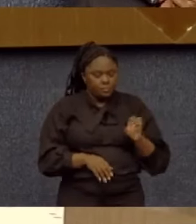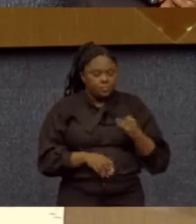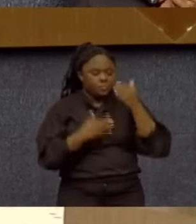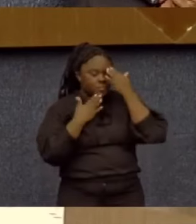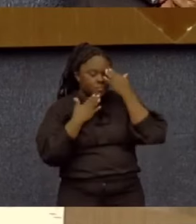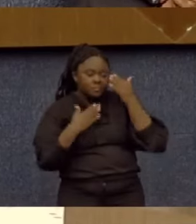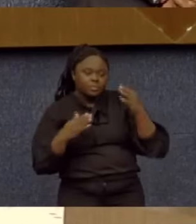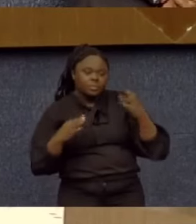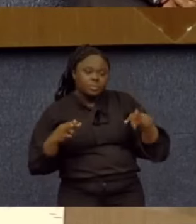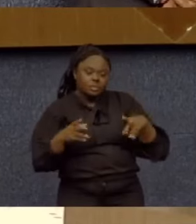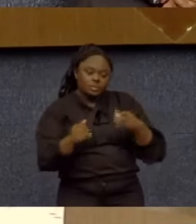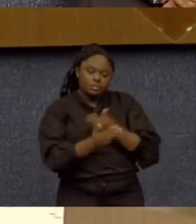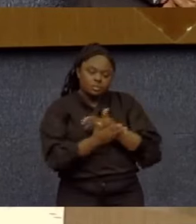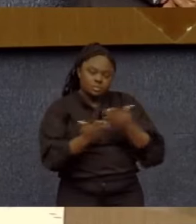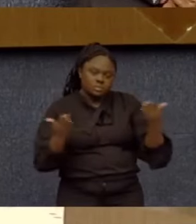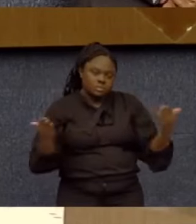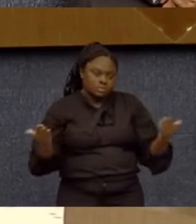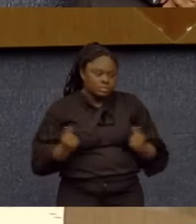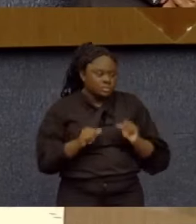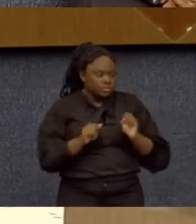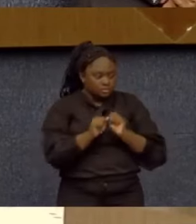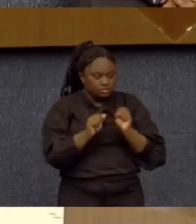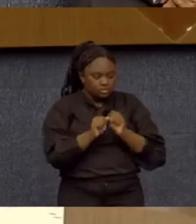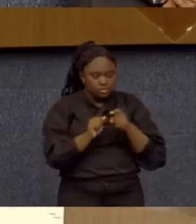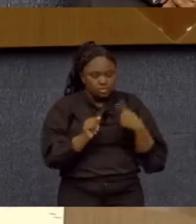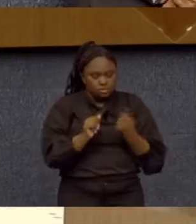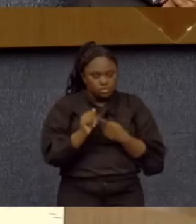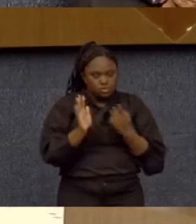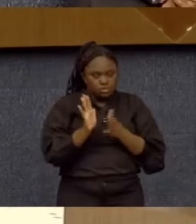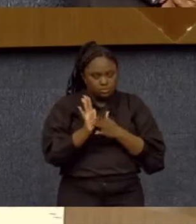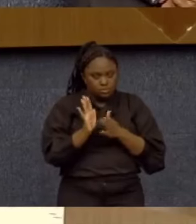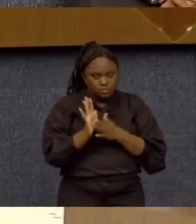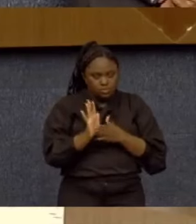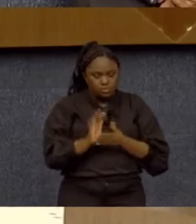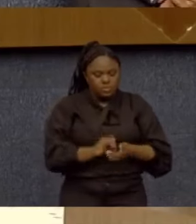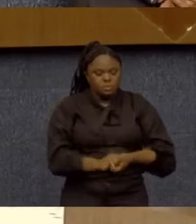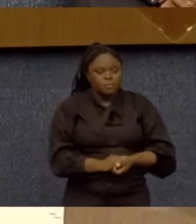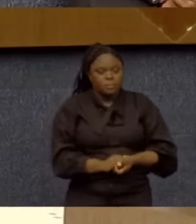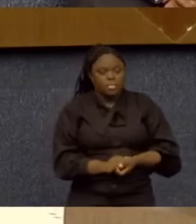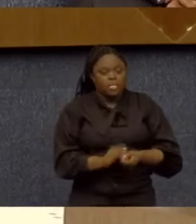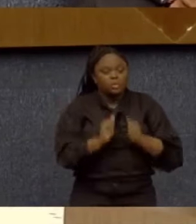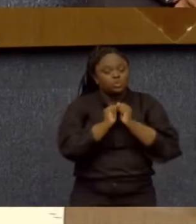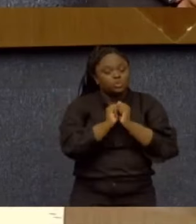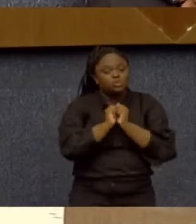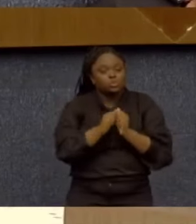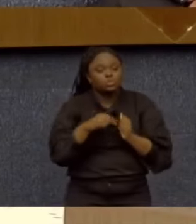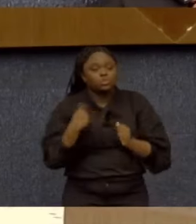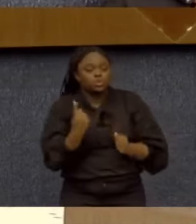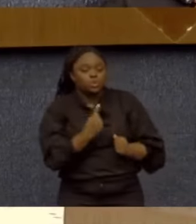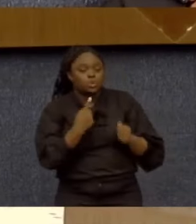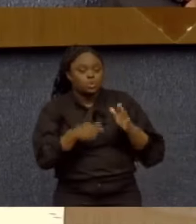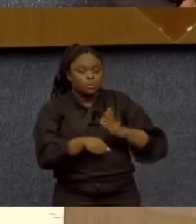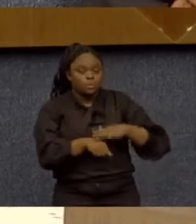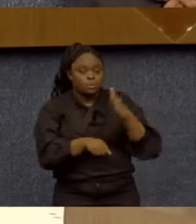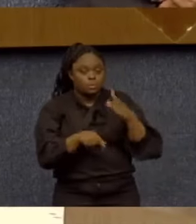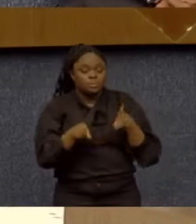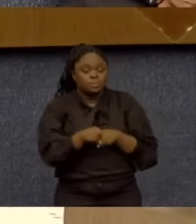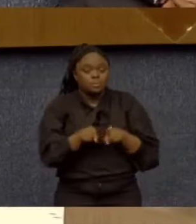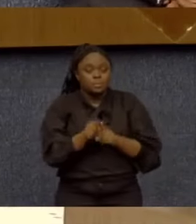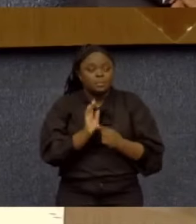vocês que tornaram realidade essa nossa proposta. Juntos somos mais. Destaco aqui